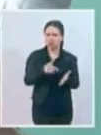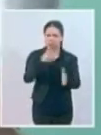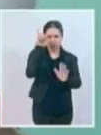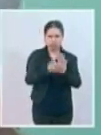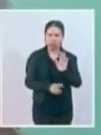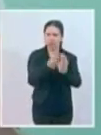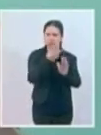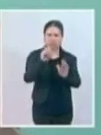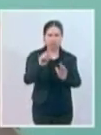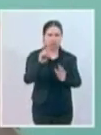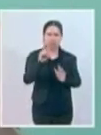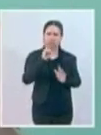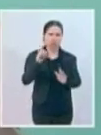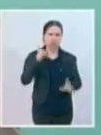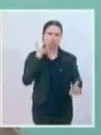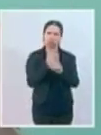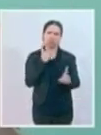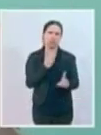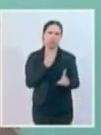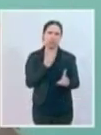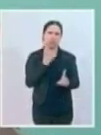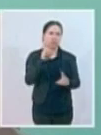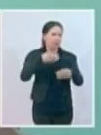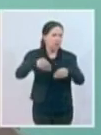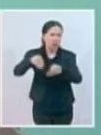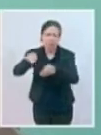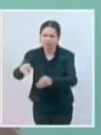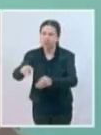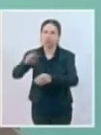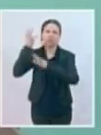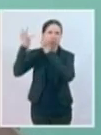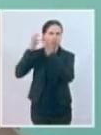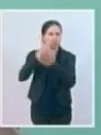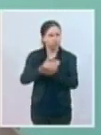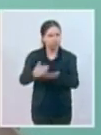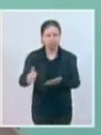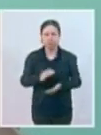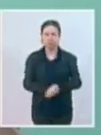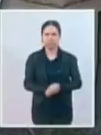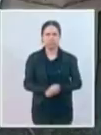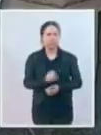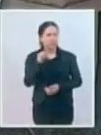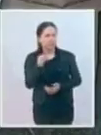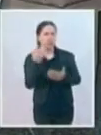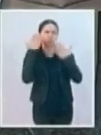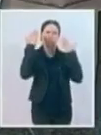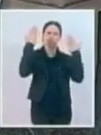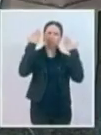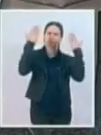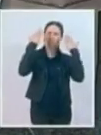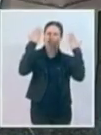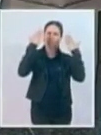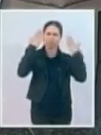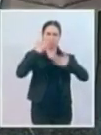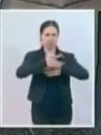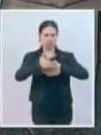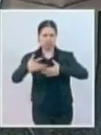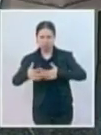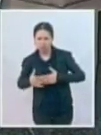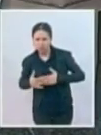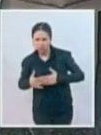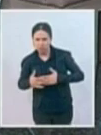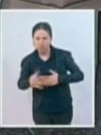diagnóstico e o encaminhamento para o tratamento. Então, quer dizer, se há uma suspeita por algum exame, que sejam feitos exames que